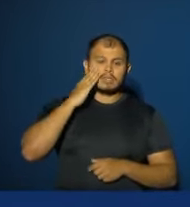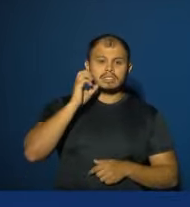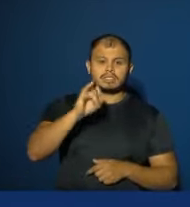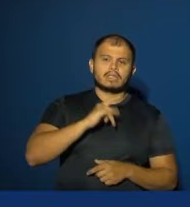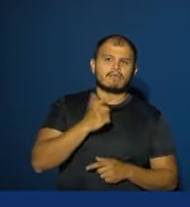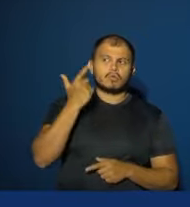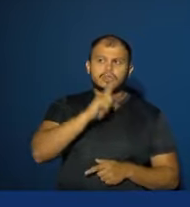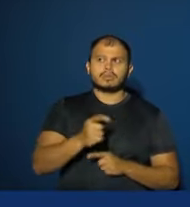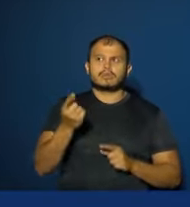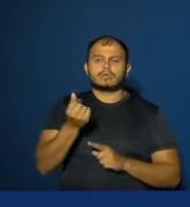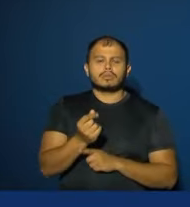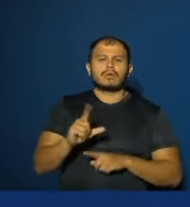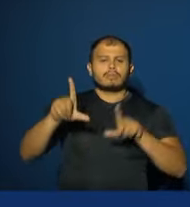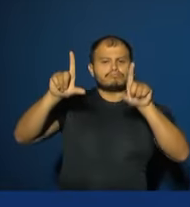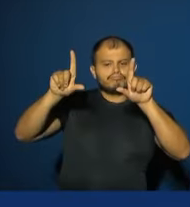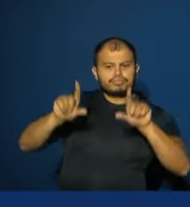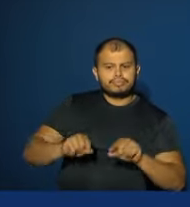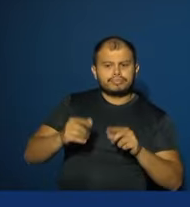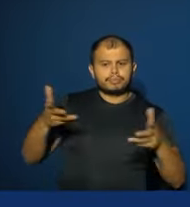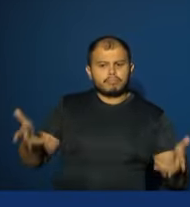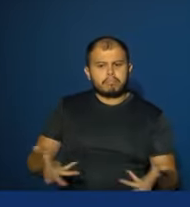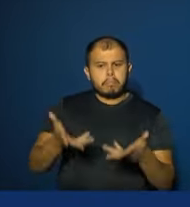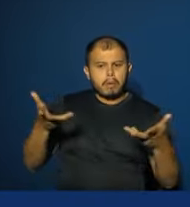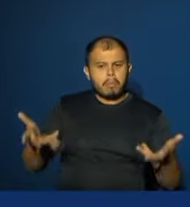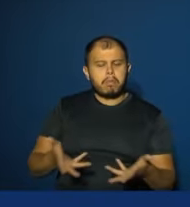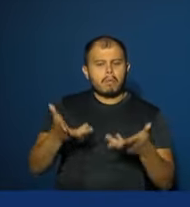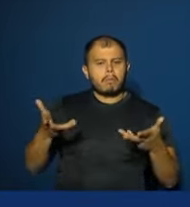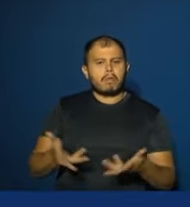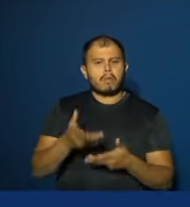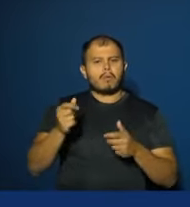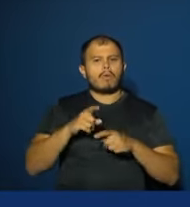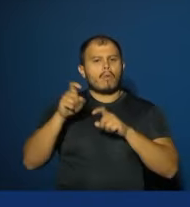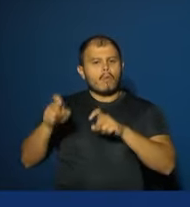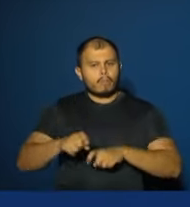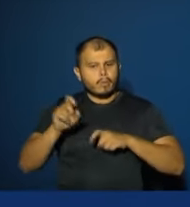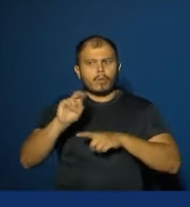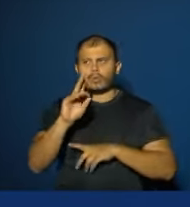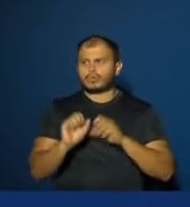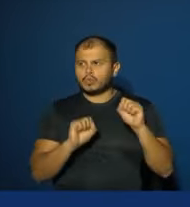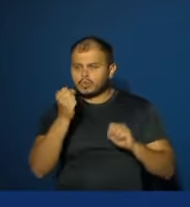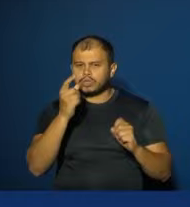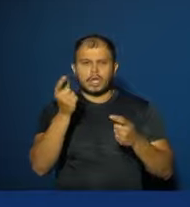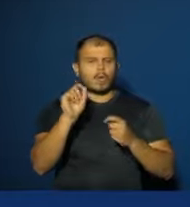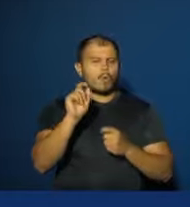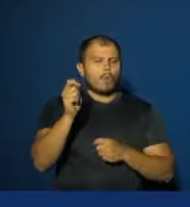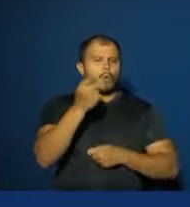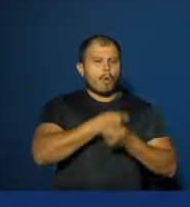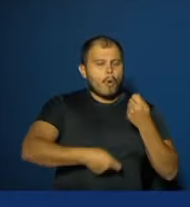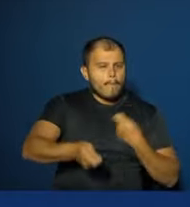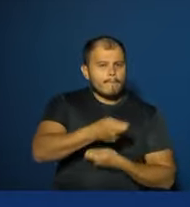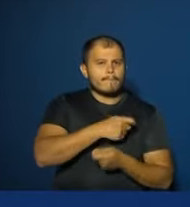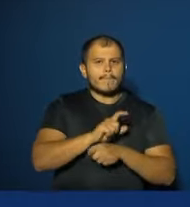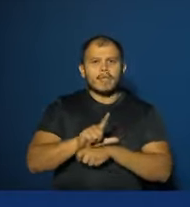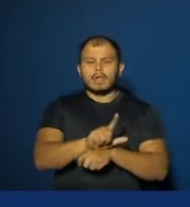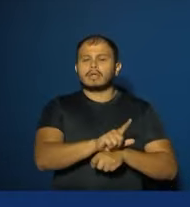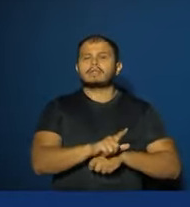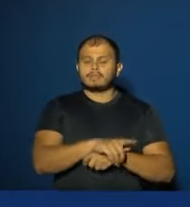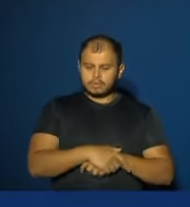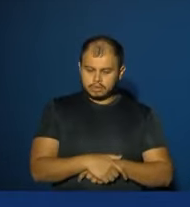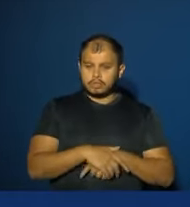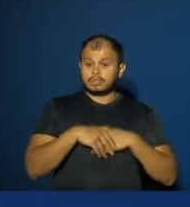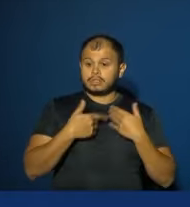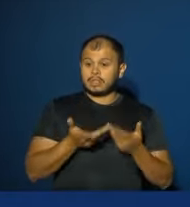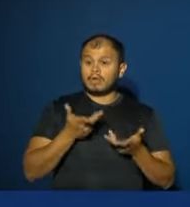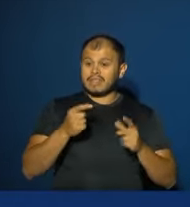para reduzir ou estimular a produtividade da agricultura, ou da indústria, ou do comércio. É disso que se trata, eu acho